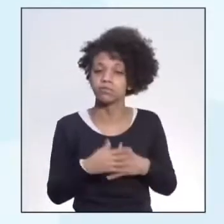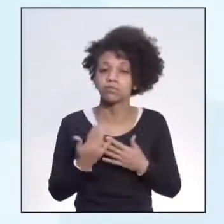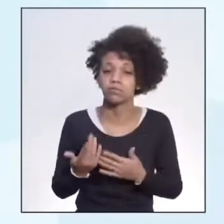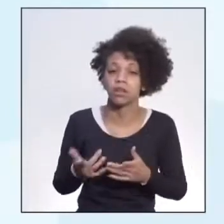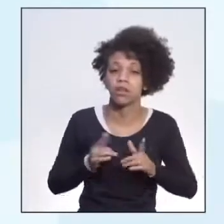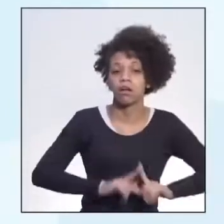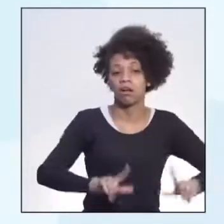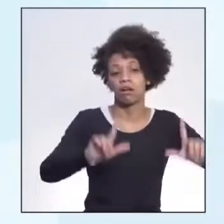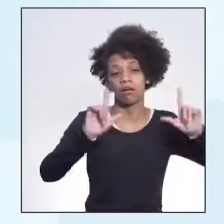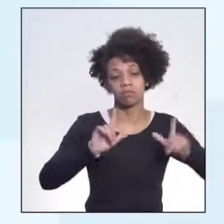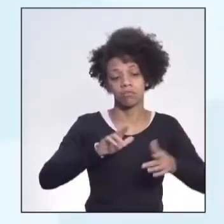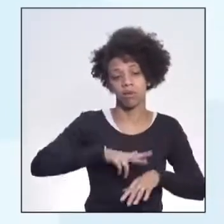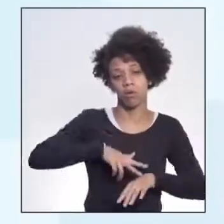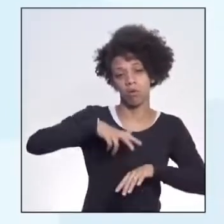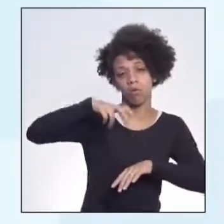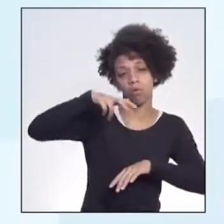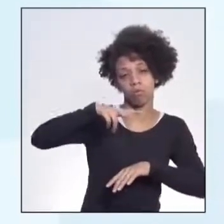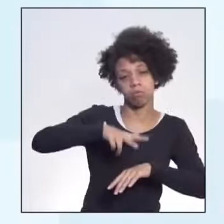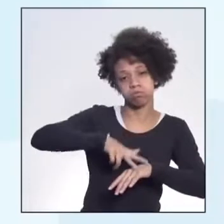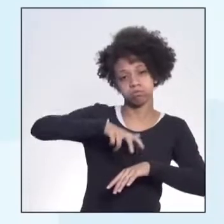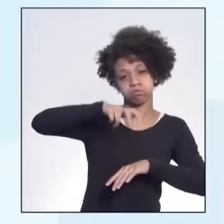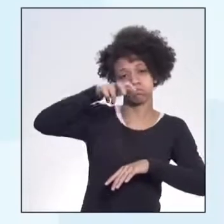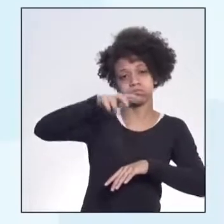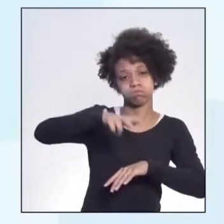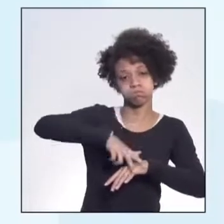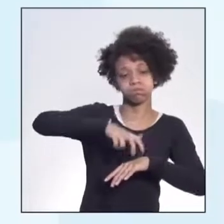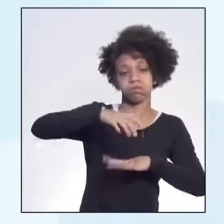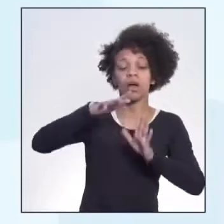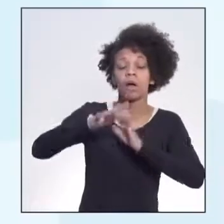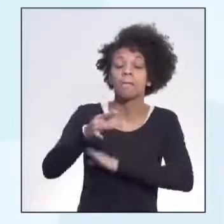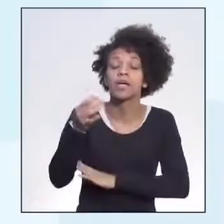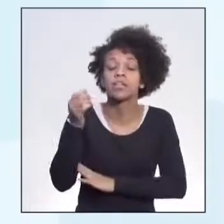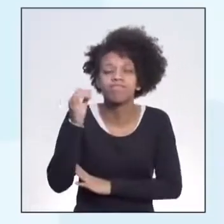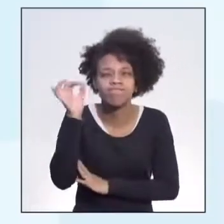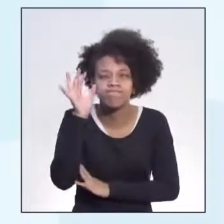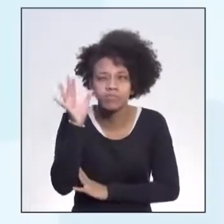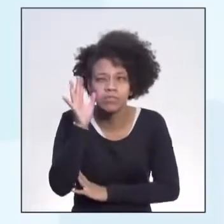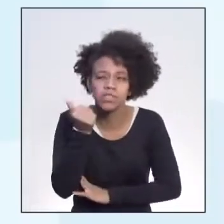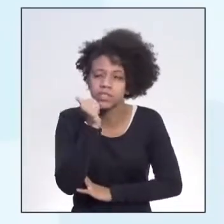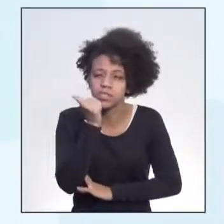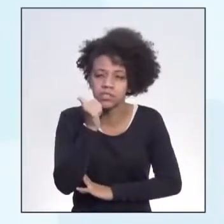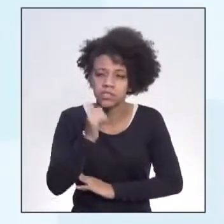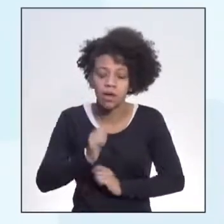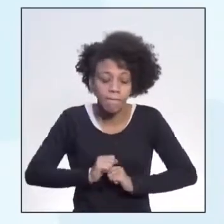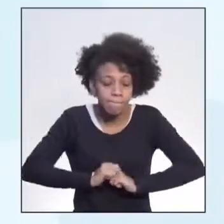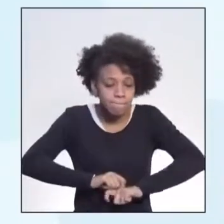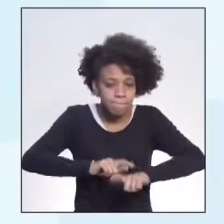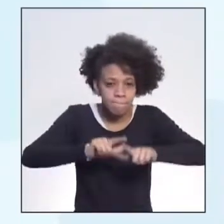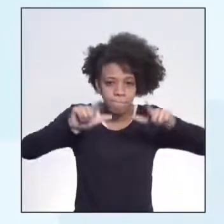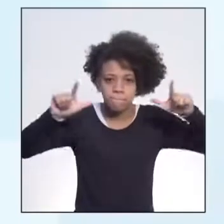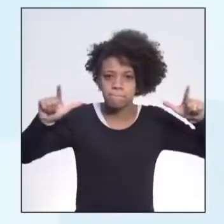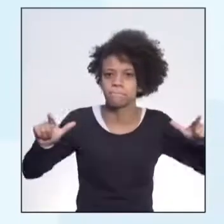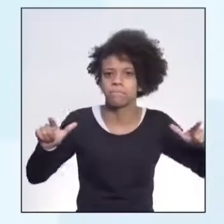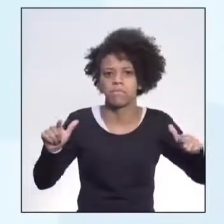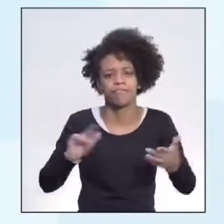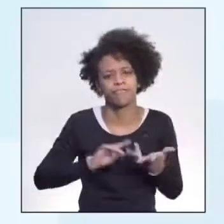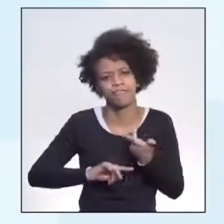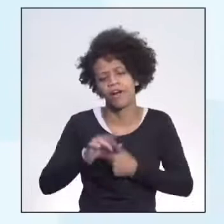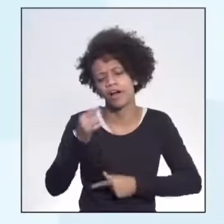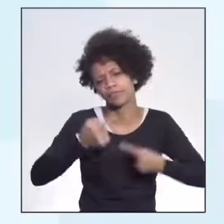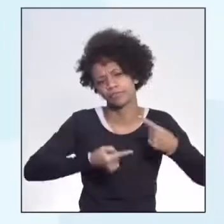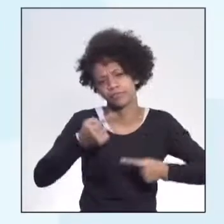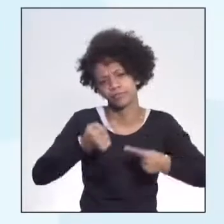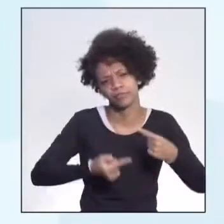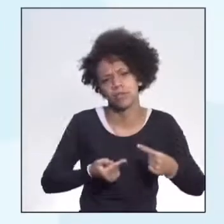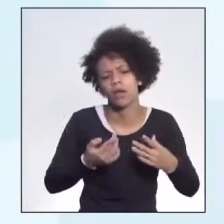do astronauta, mas nós temos que pensar que a ciência ela é um ramo muito grande, nós temos várias discussões,